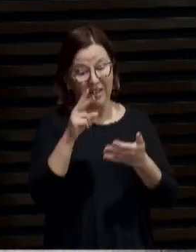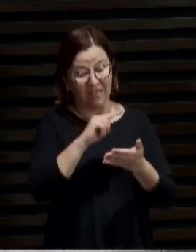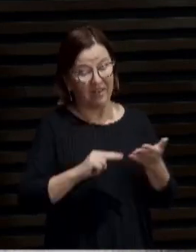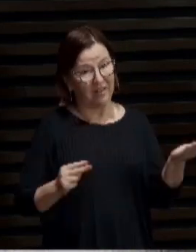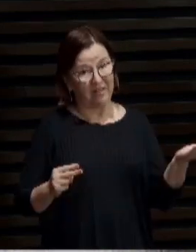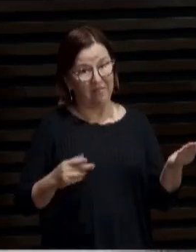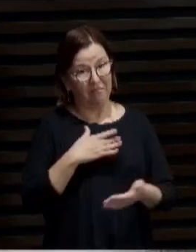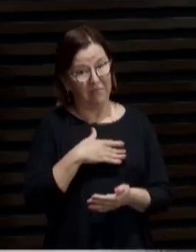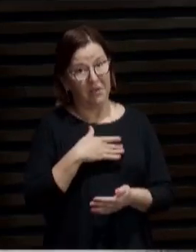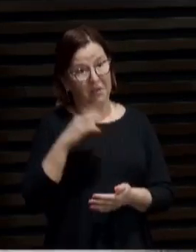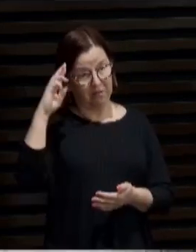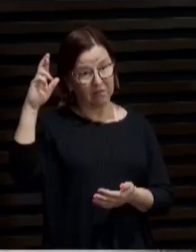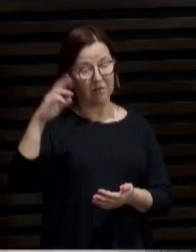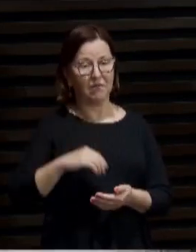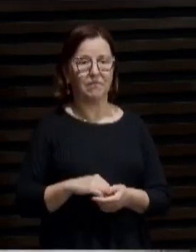Misericórdia, não é?